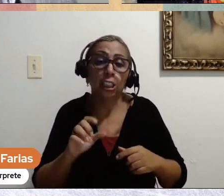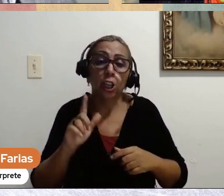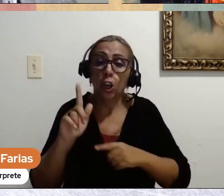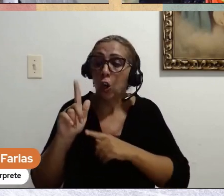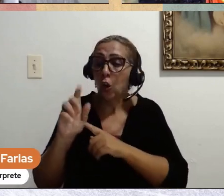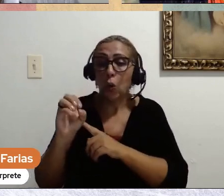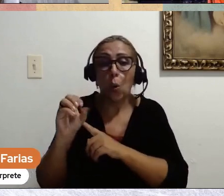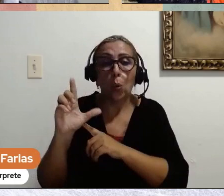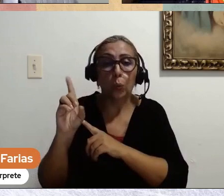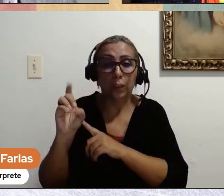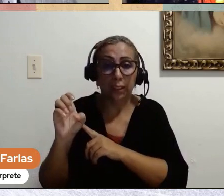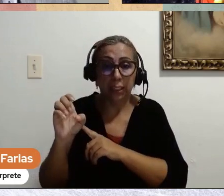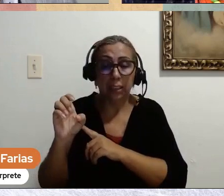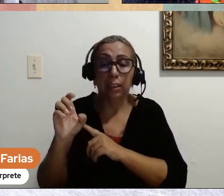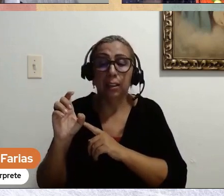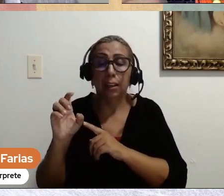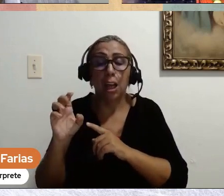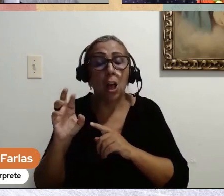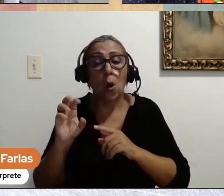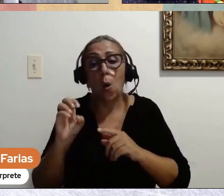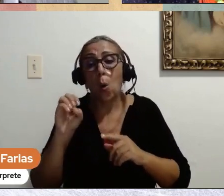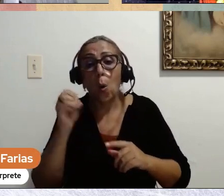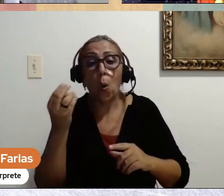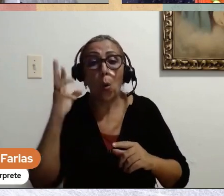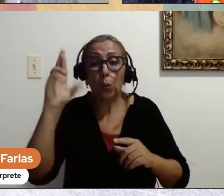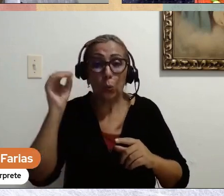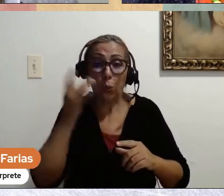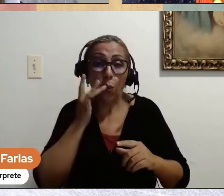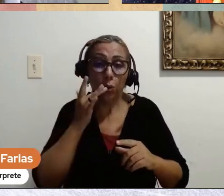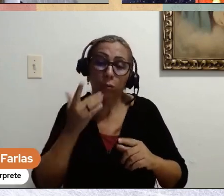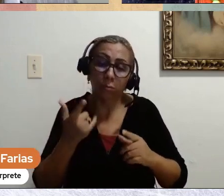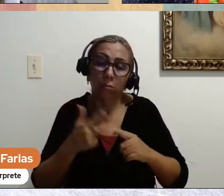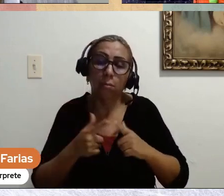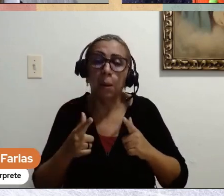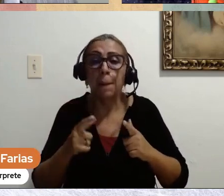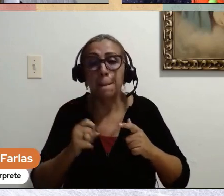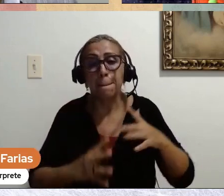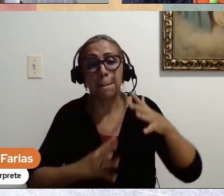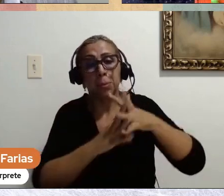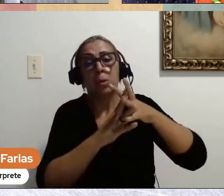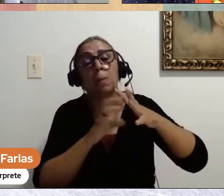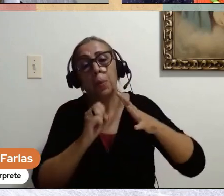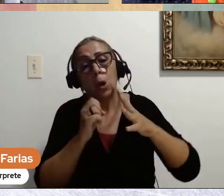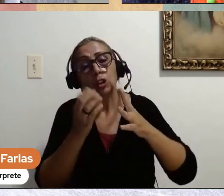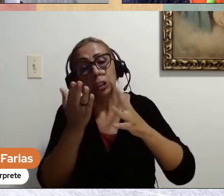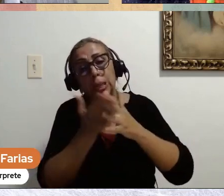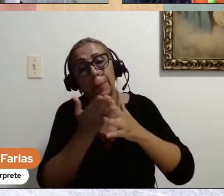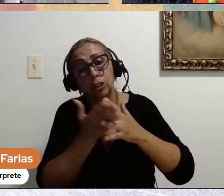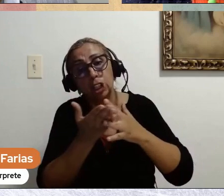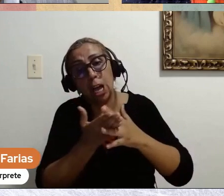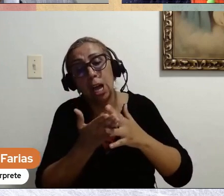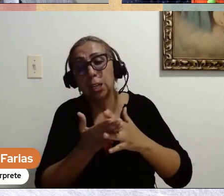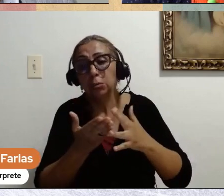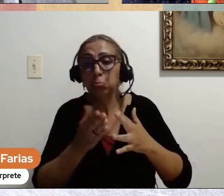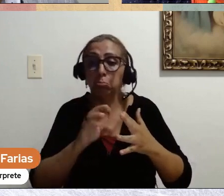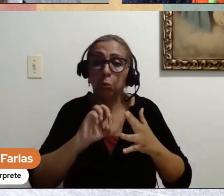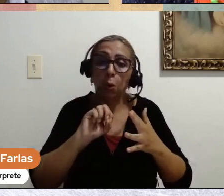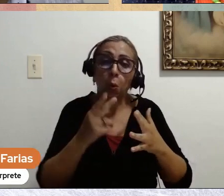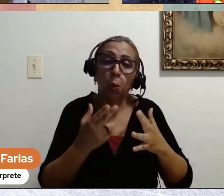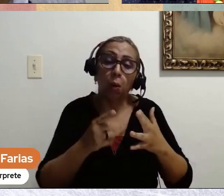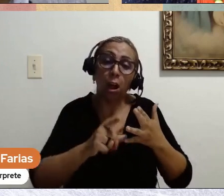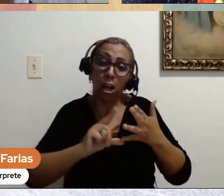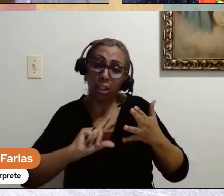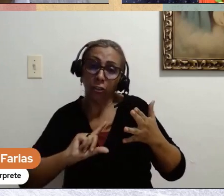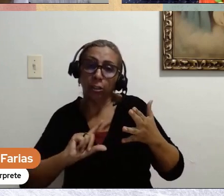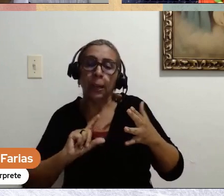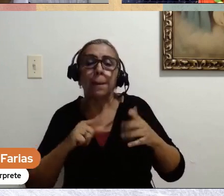A fase em ouro lá do arquivo hemática. Mas pode, de repente, estar numa fase intermediária ou até antes,